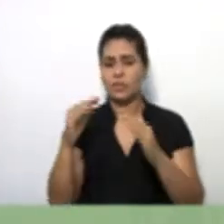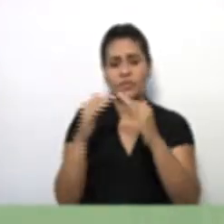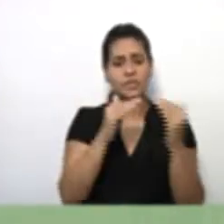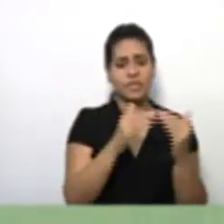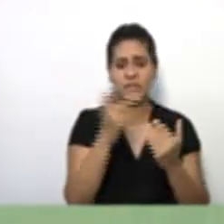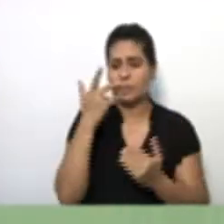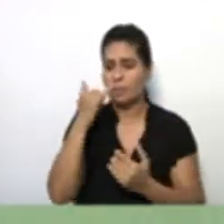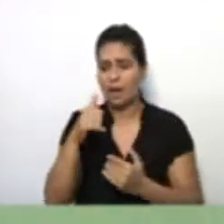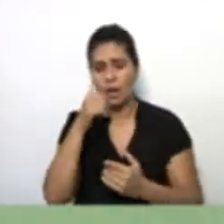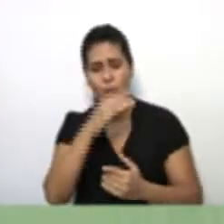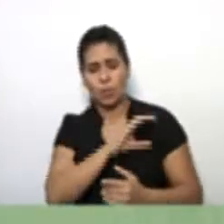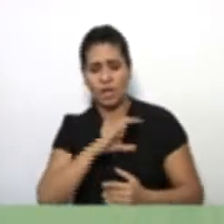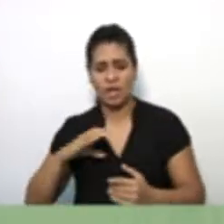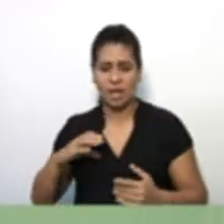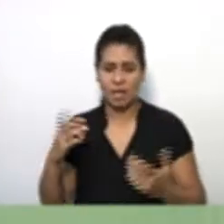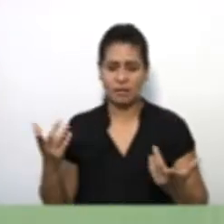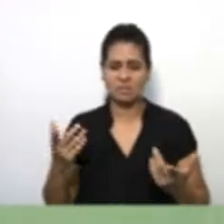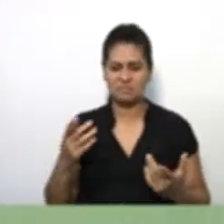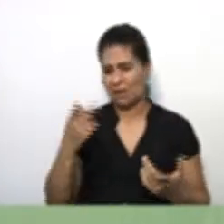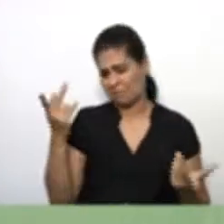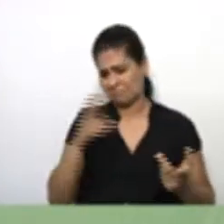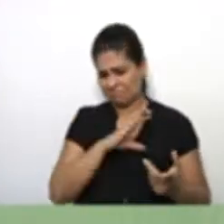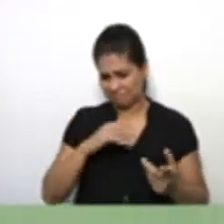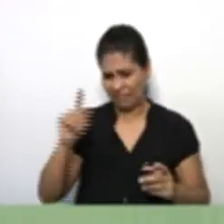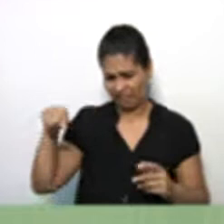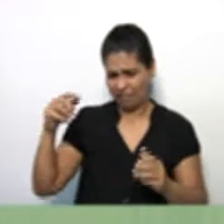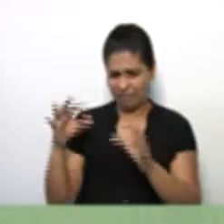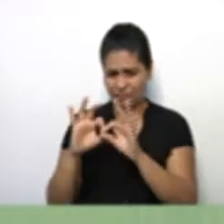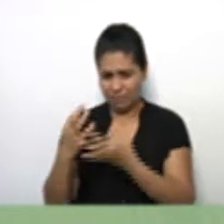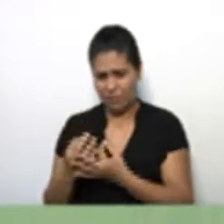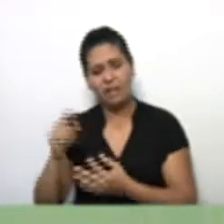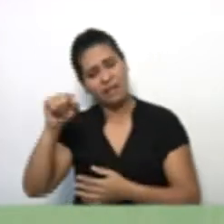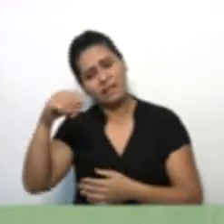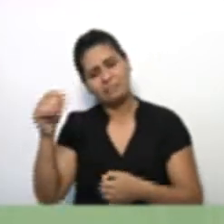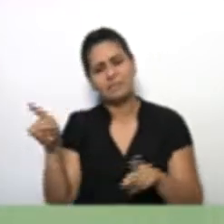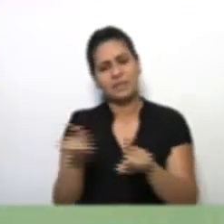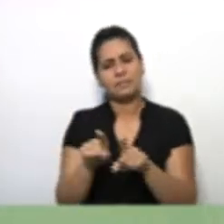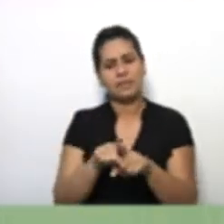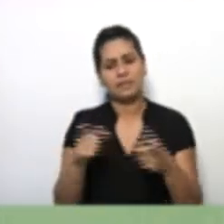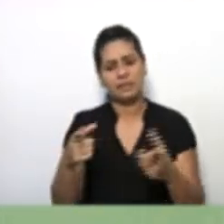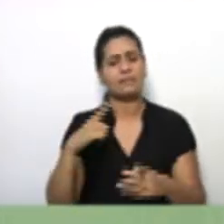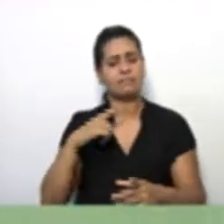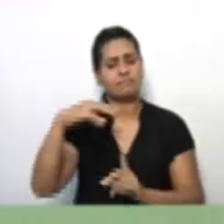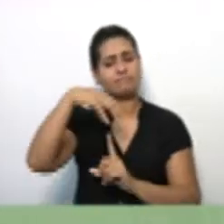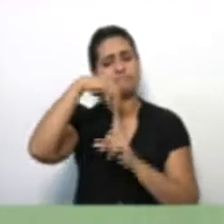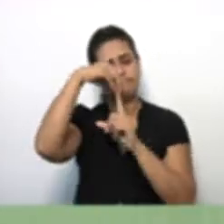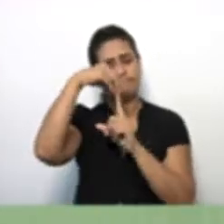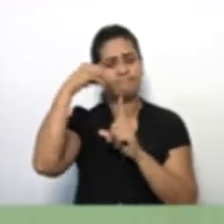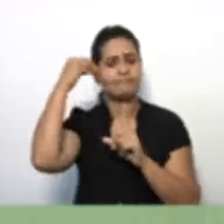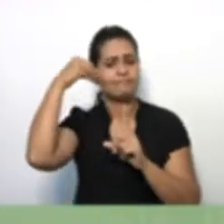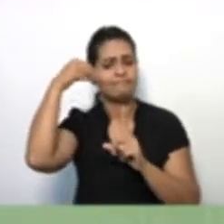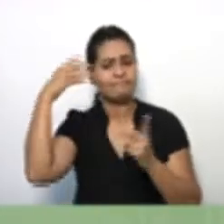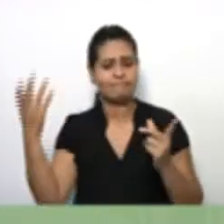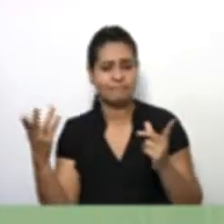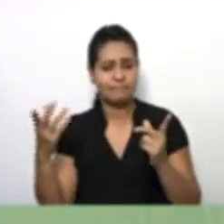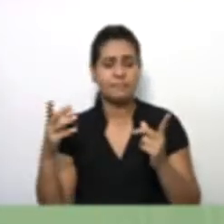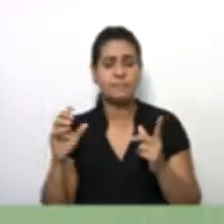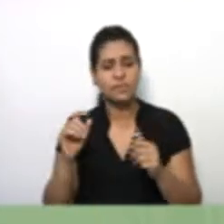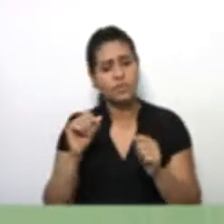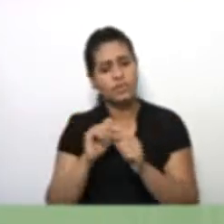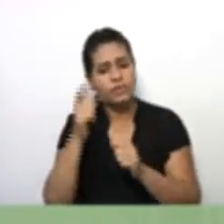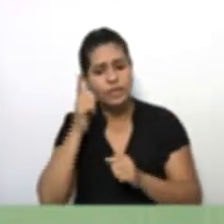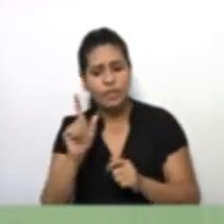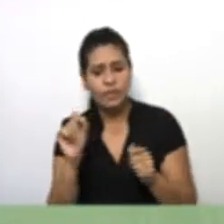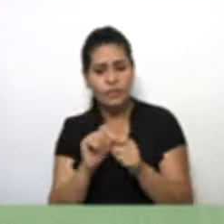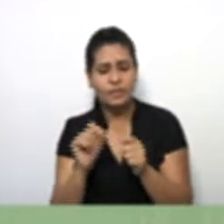seu tio, seu cunhado. Cunhado é parente? Não sei. Mas ele também tem aqui, ó, tem um papel de quê? Definido a desempenhar.